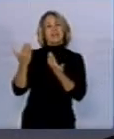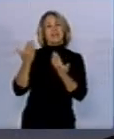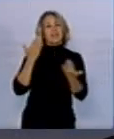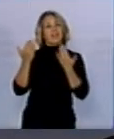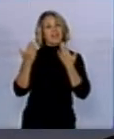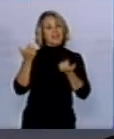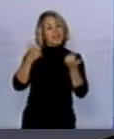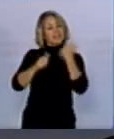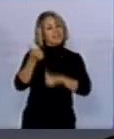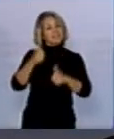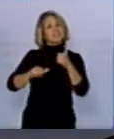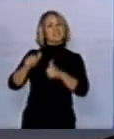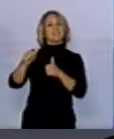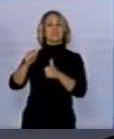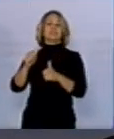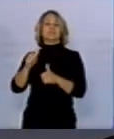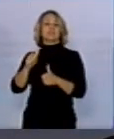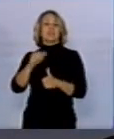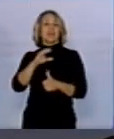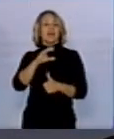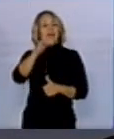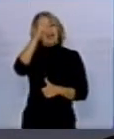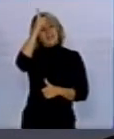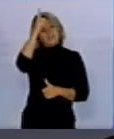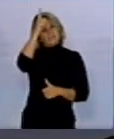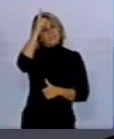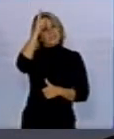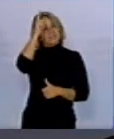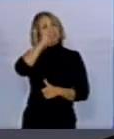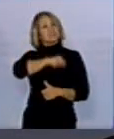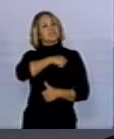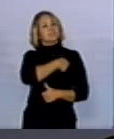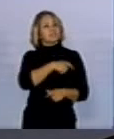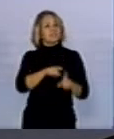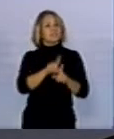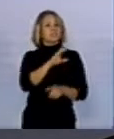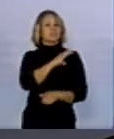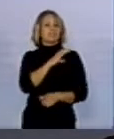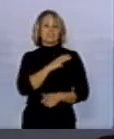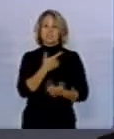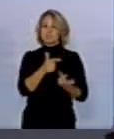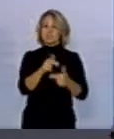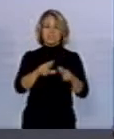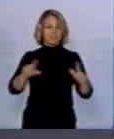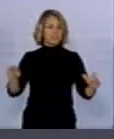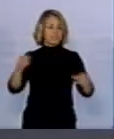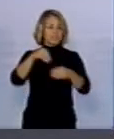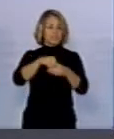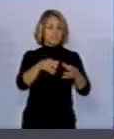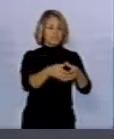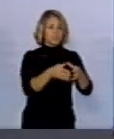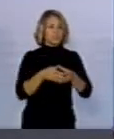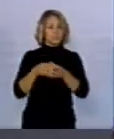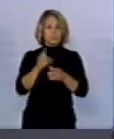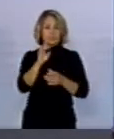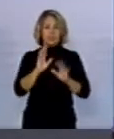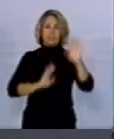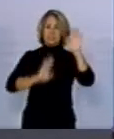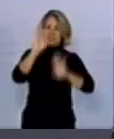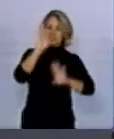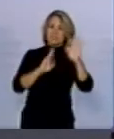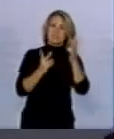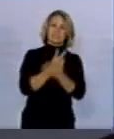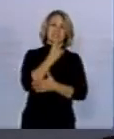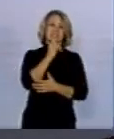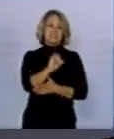Espanha e Canadá. Verificamos que em todos eles não existe restrição à entrada no mercado, a licitação acontece apenas quando há um